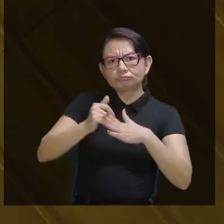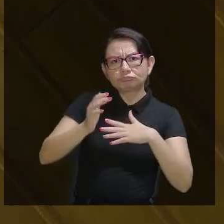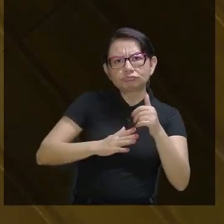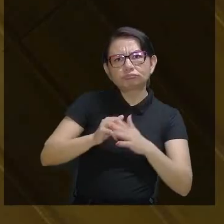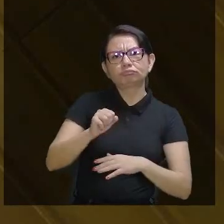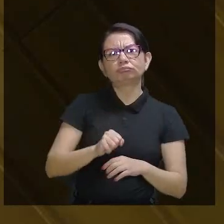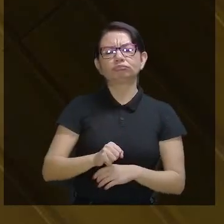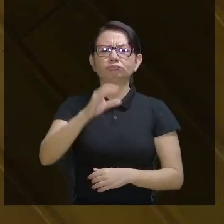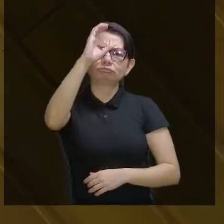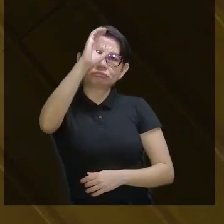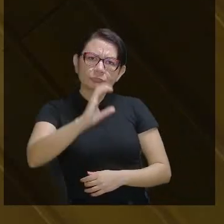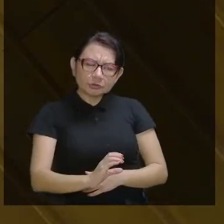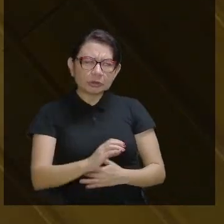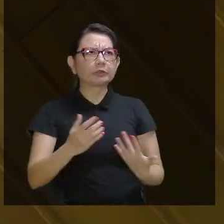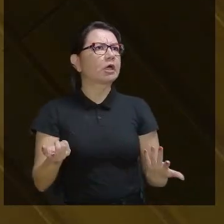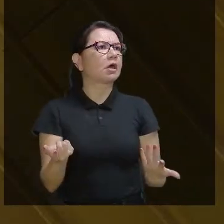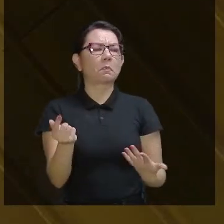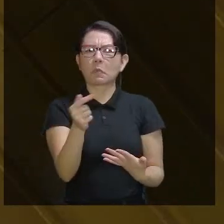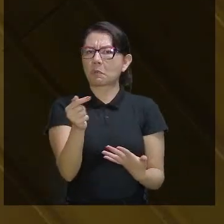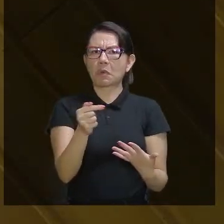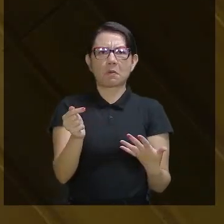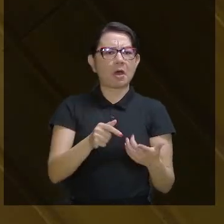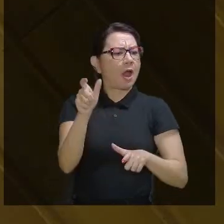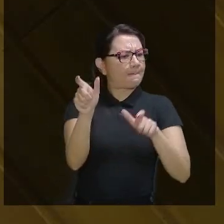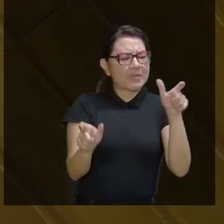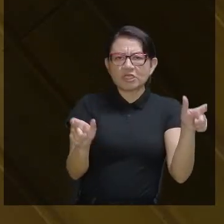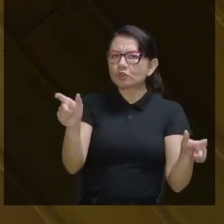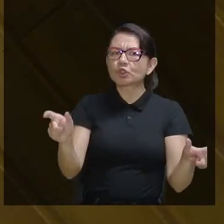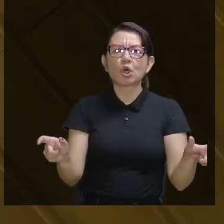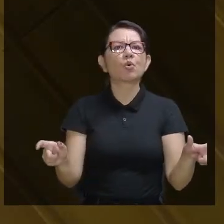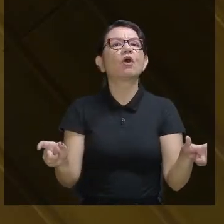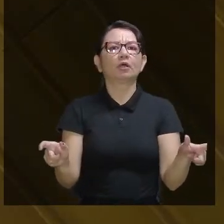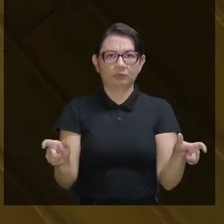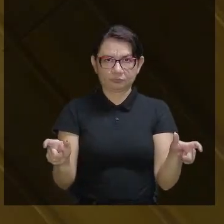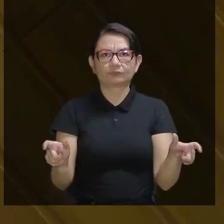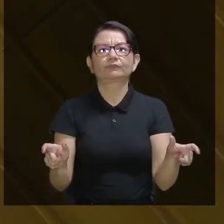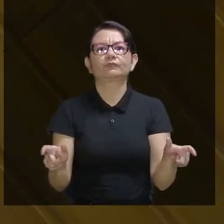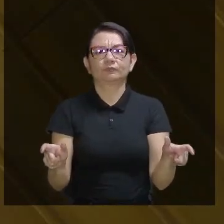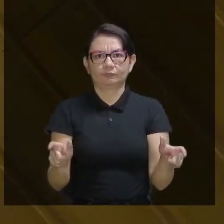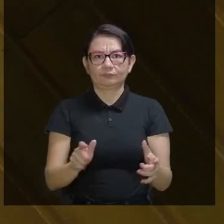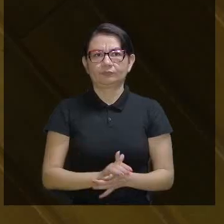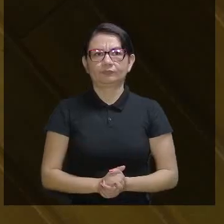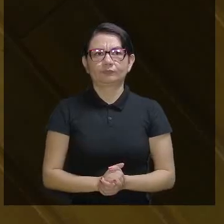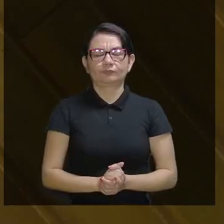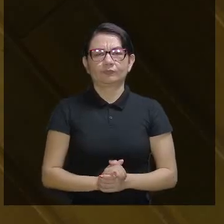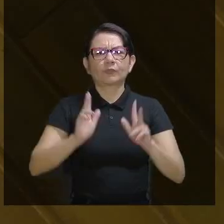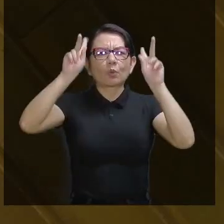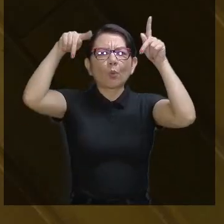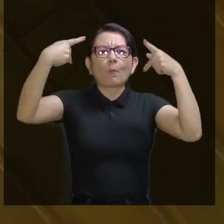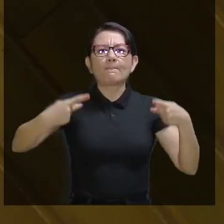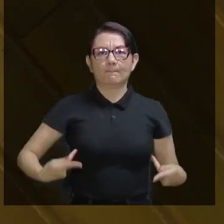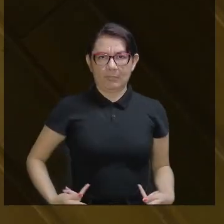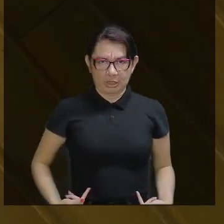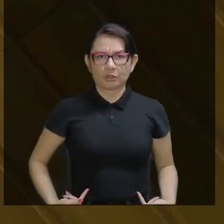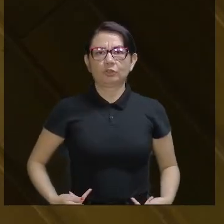seja como cidadãos, seja como pessoas, né? Sejam como seres